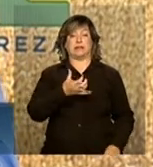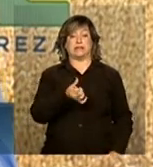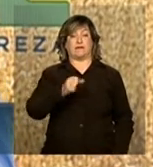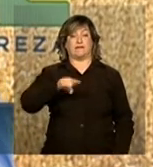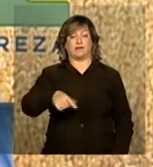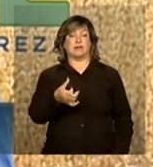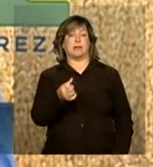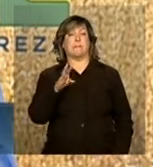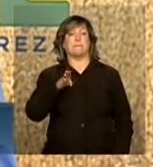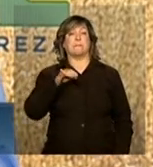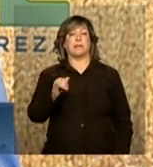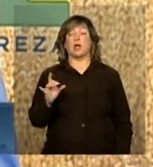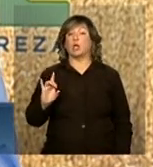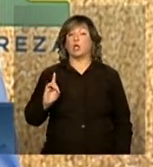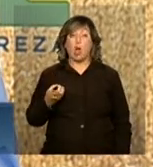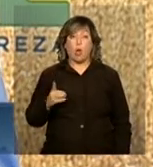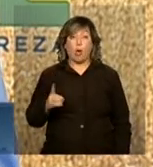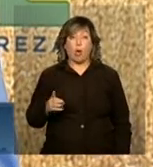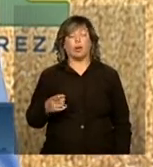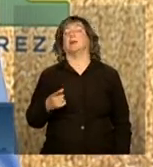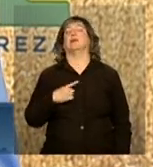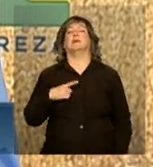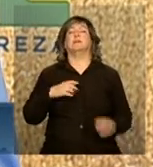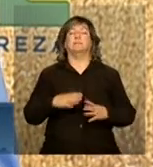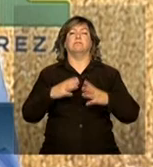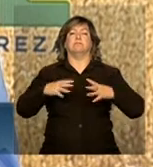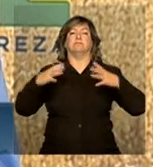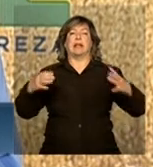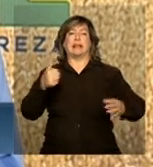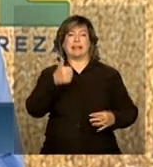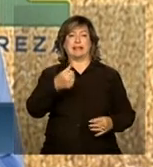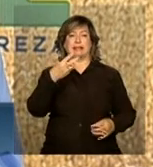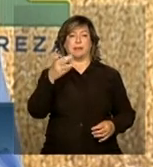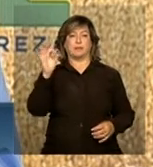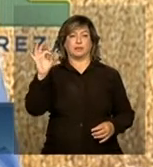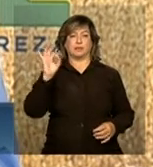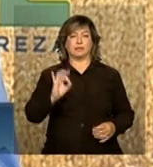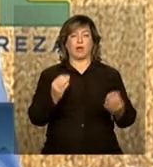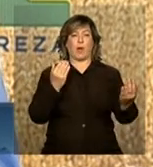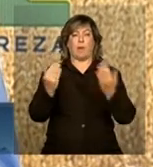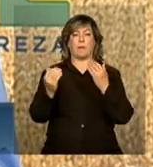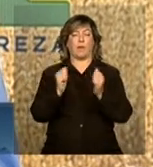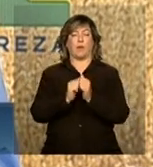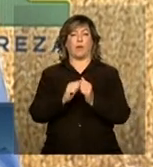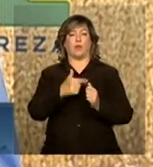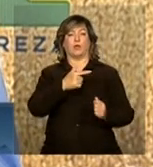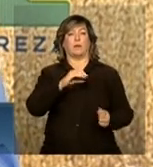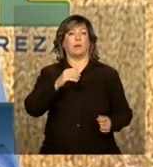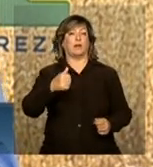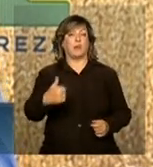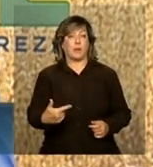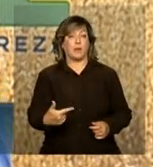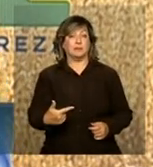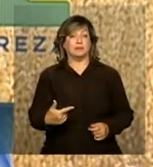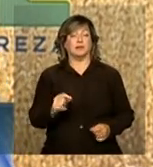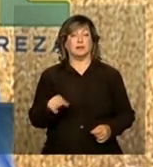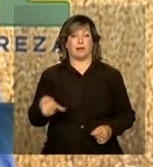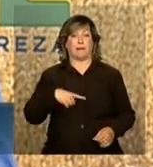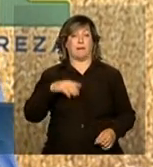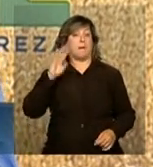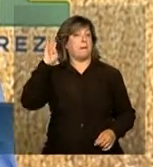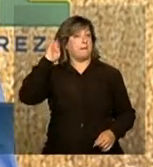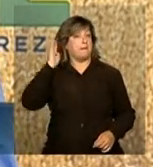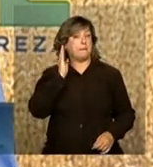bilhões de dólares. Um crescimento de 13% em relação sobre 2012, sendo que o Mato